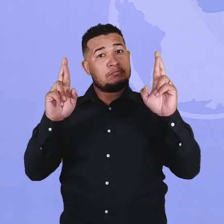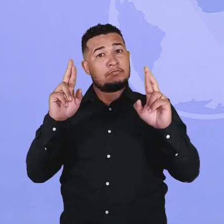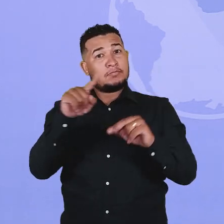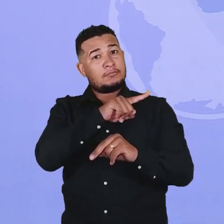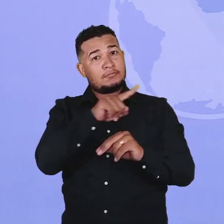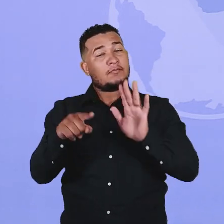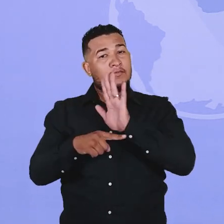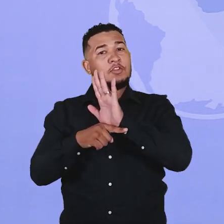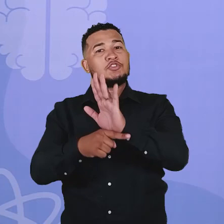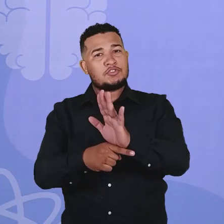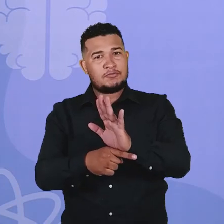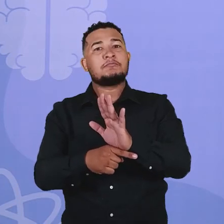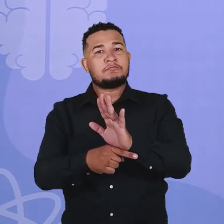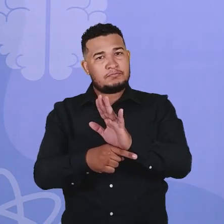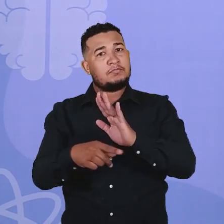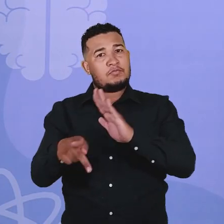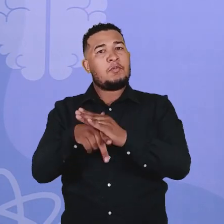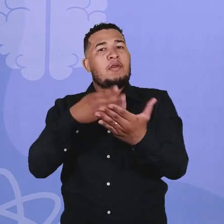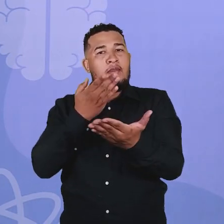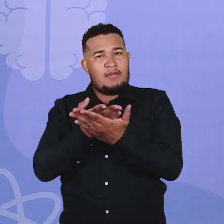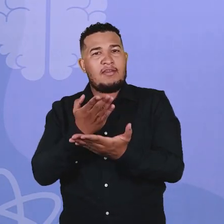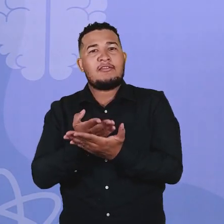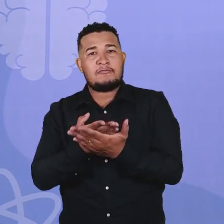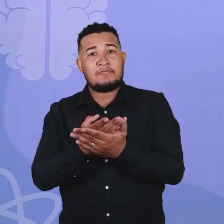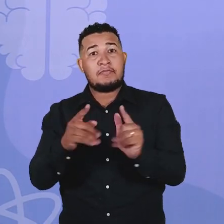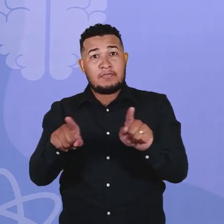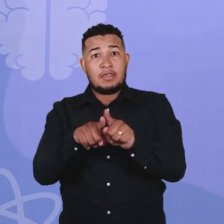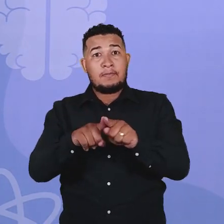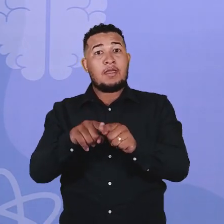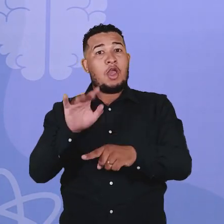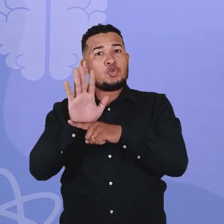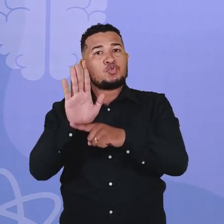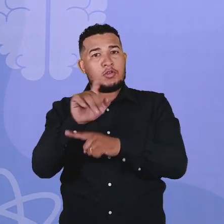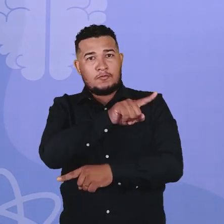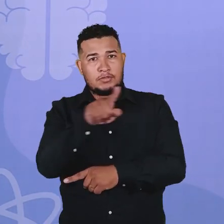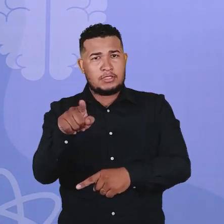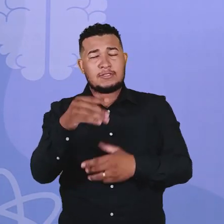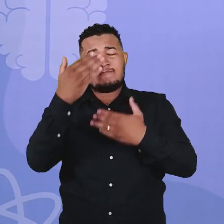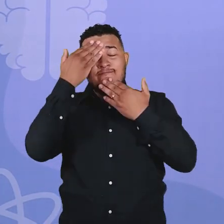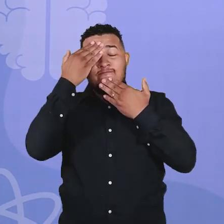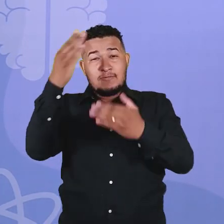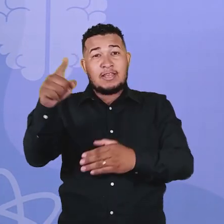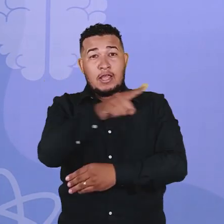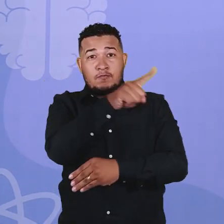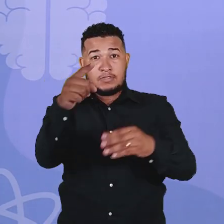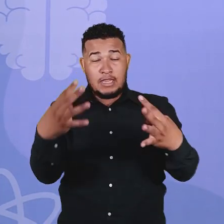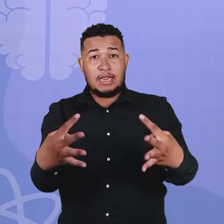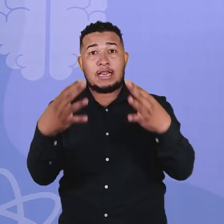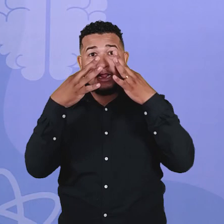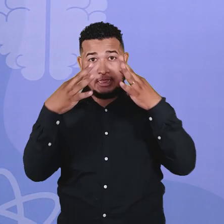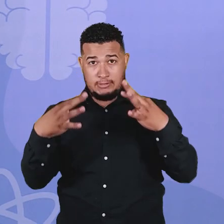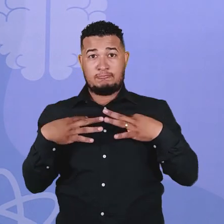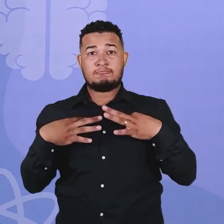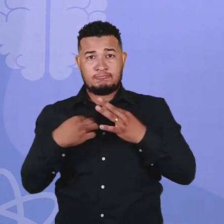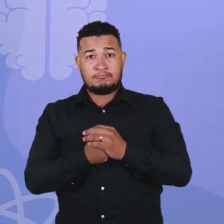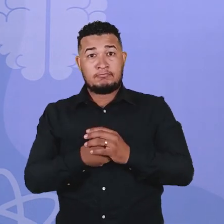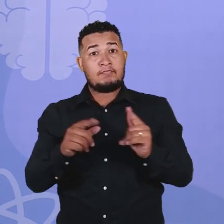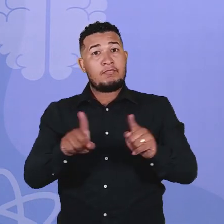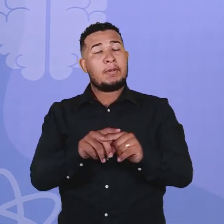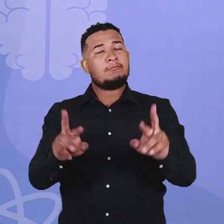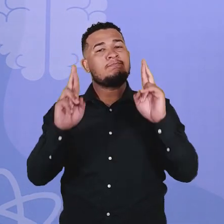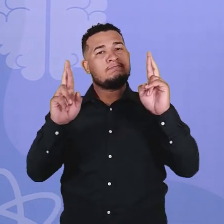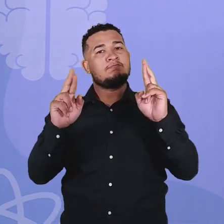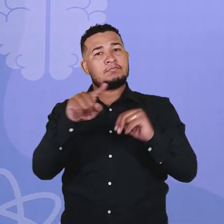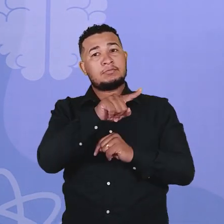desejamos para você. Espero poder contribuir para essa aula, contribuído com você, tá? Muito obrigado pela sua atenção, e